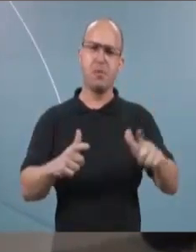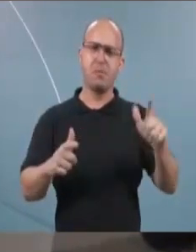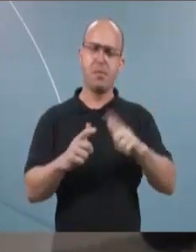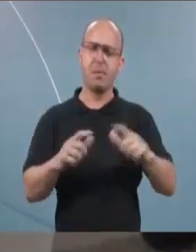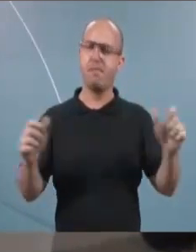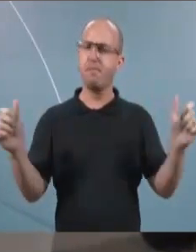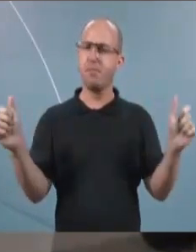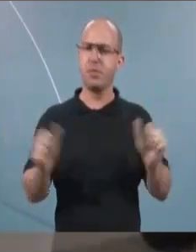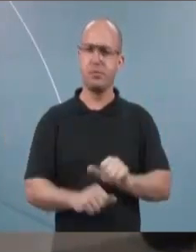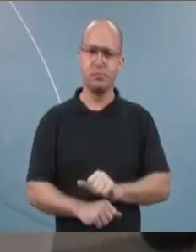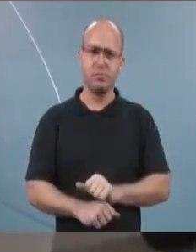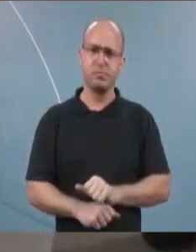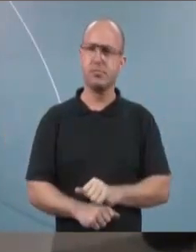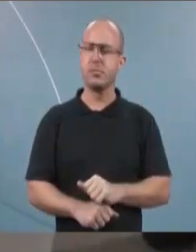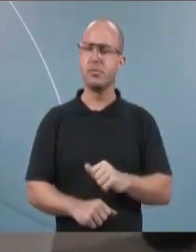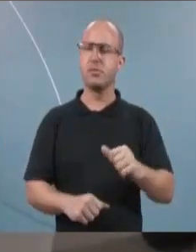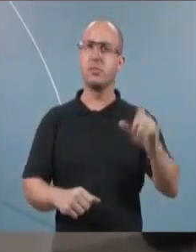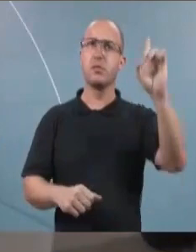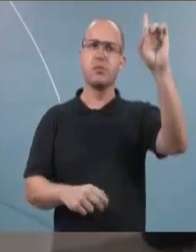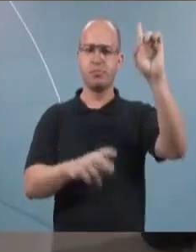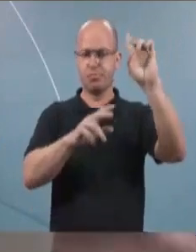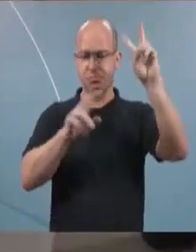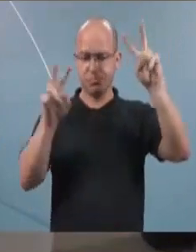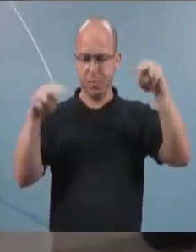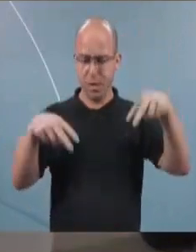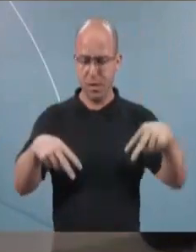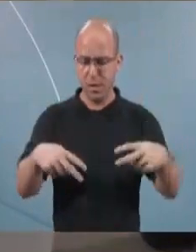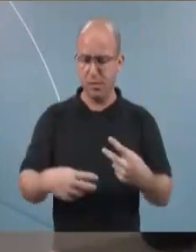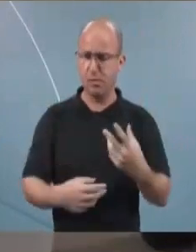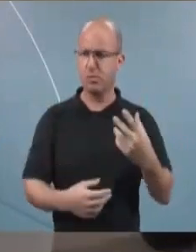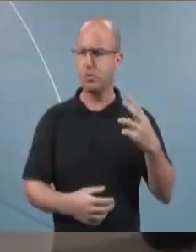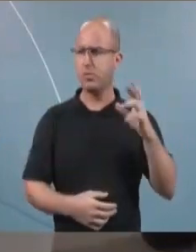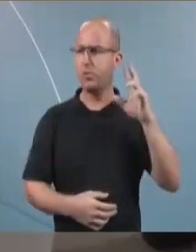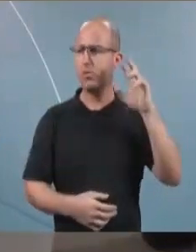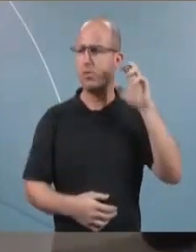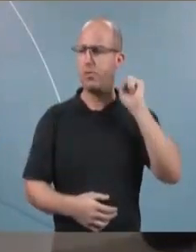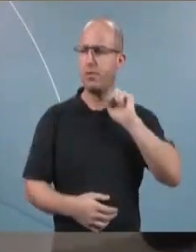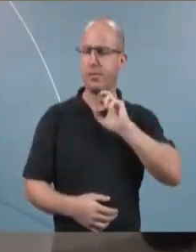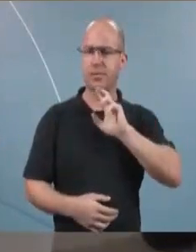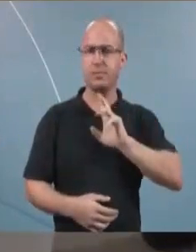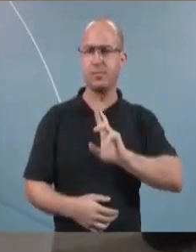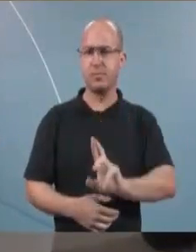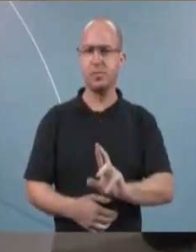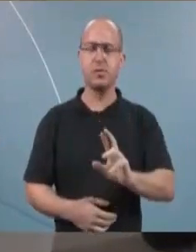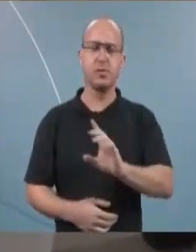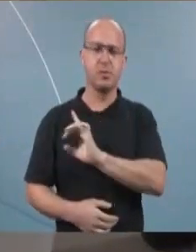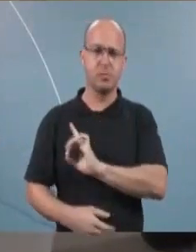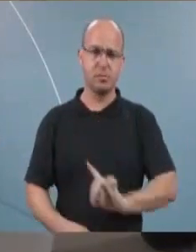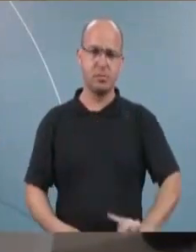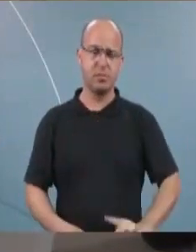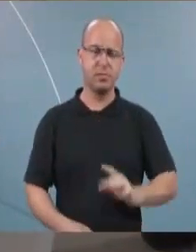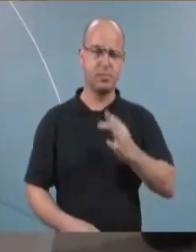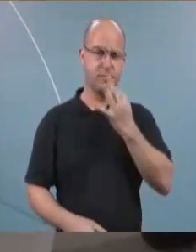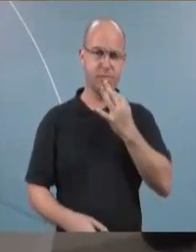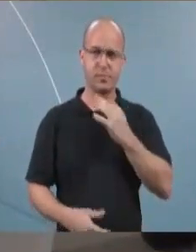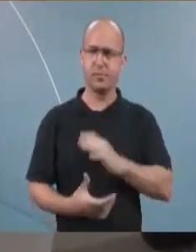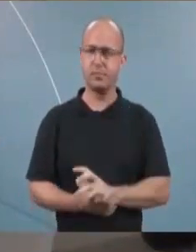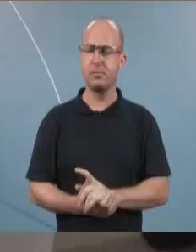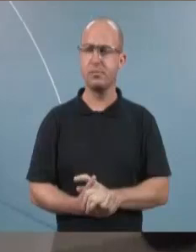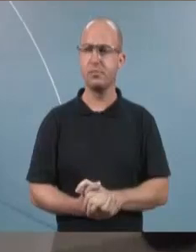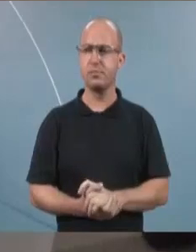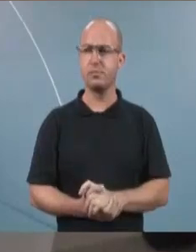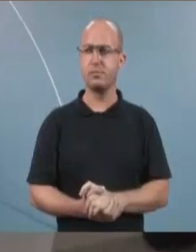espero que Deus olhe pra gente e Não ouça os argumentos do meu amigo Francisco e veja o